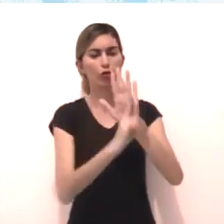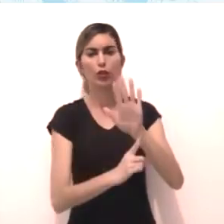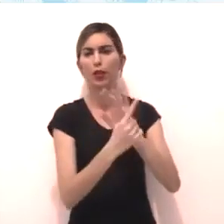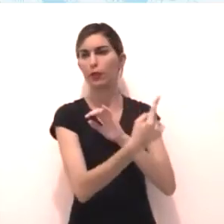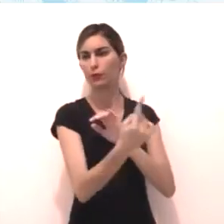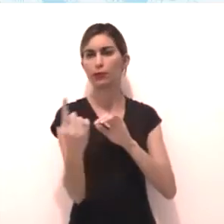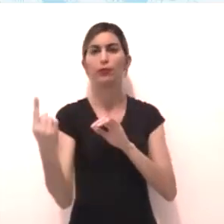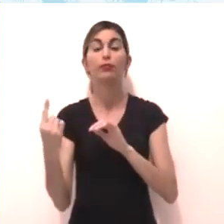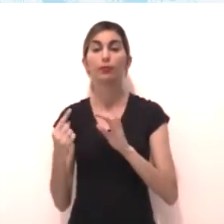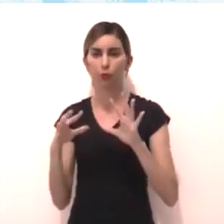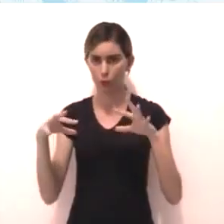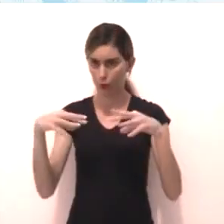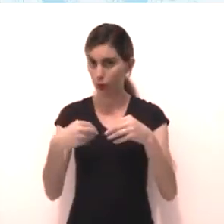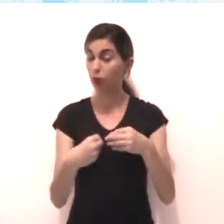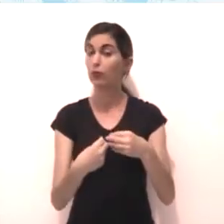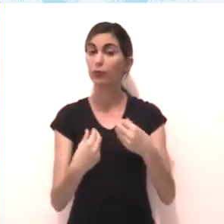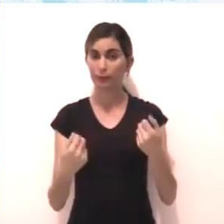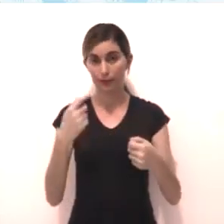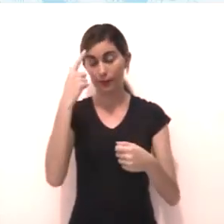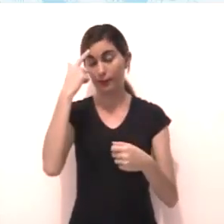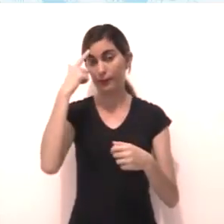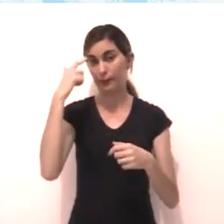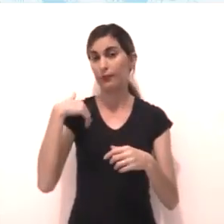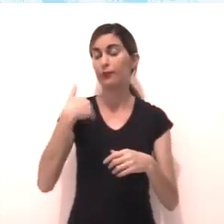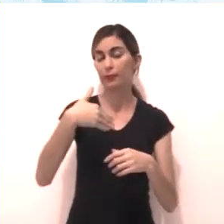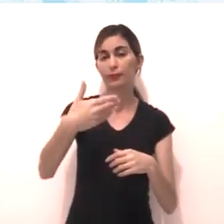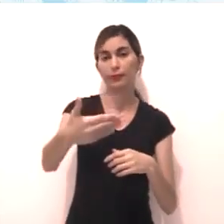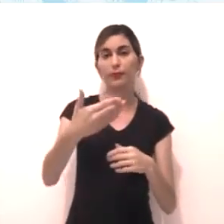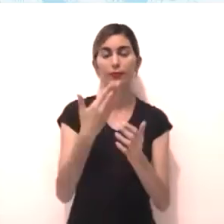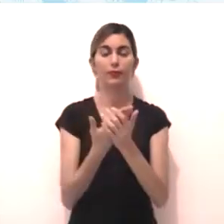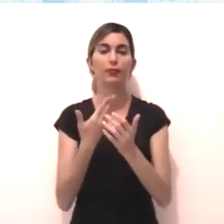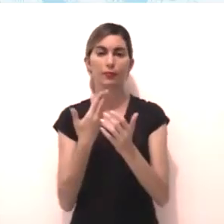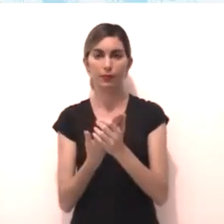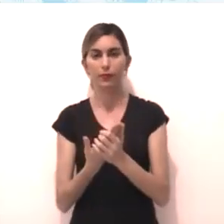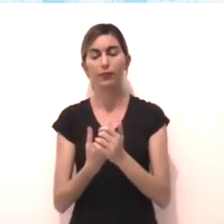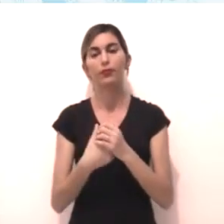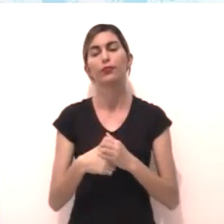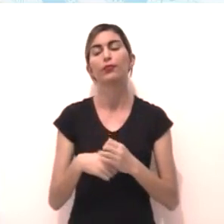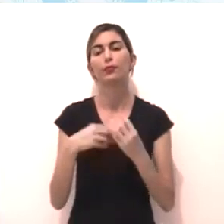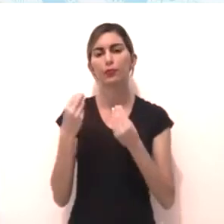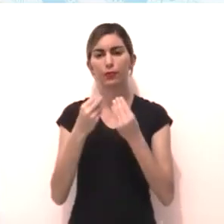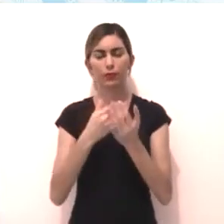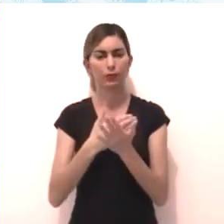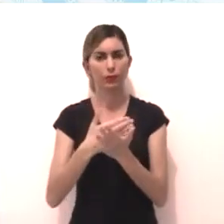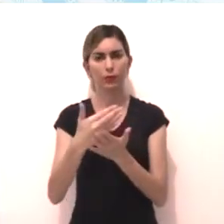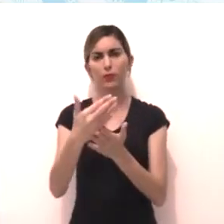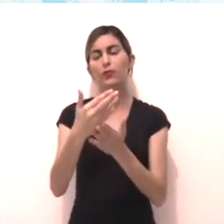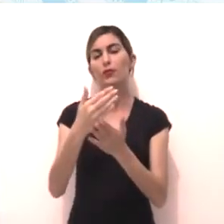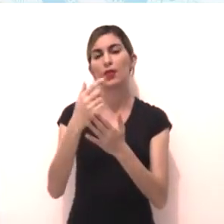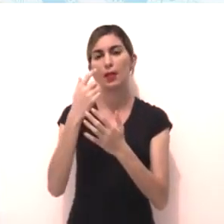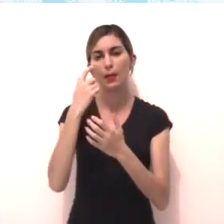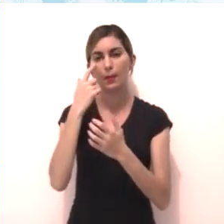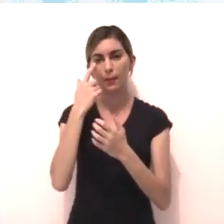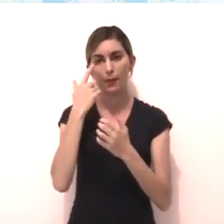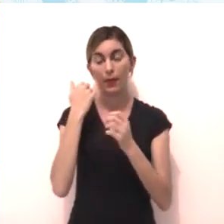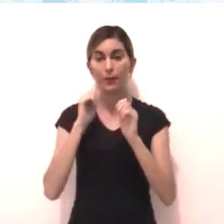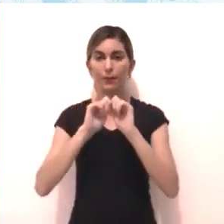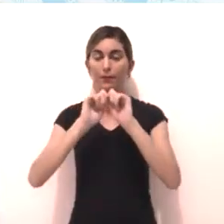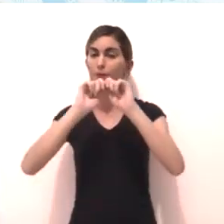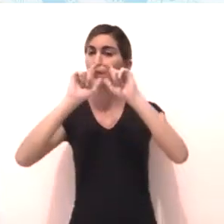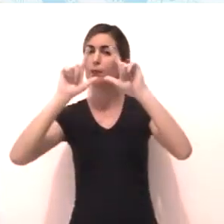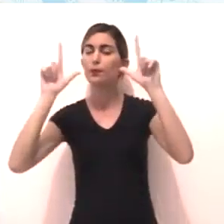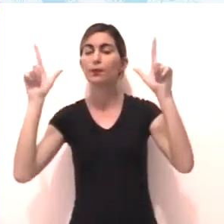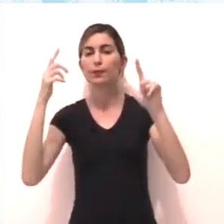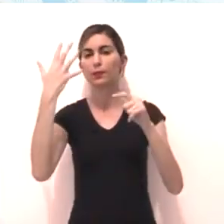todos? E aí, vamos pensar sobre isso ao longo da nossa aula. Vamos iniciar aí com essa bela